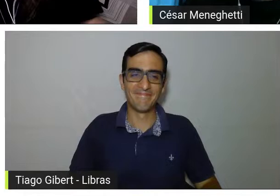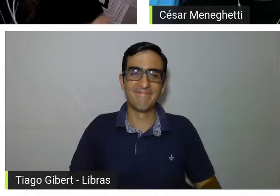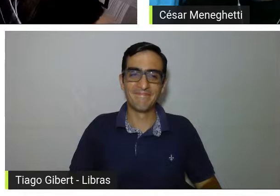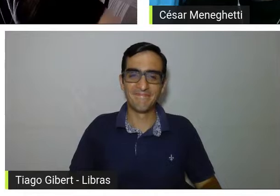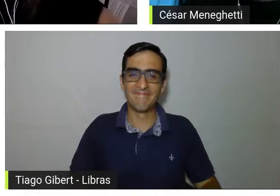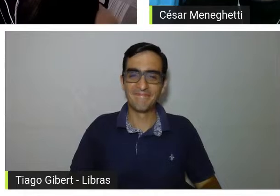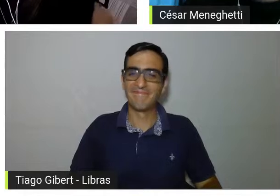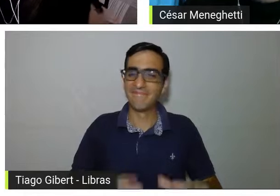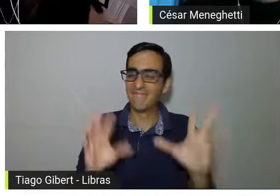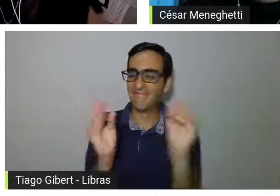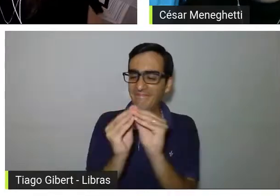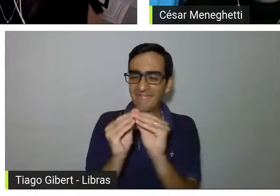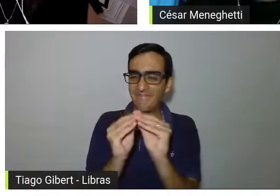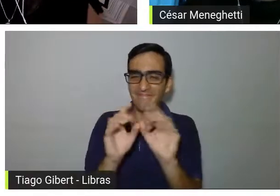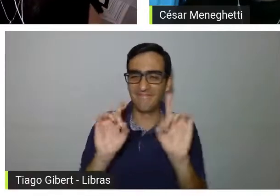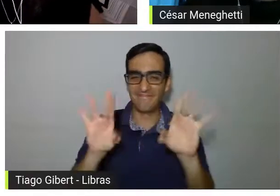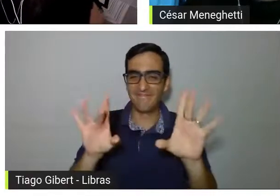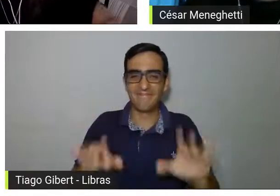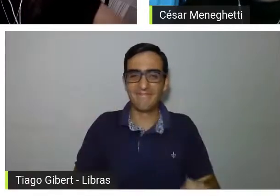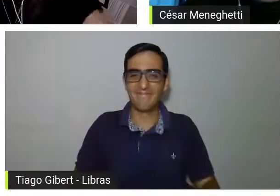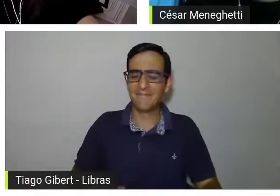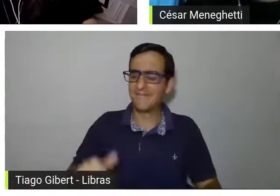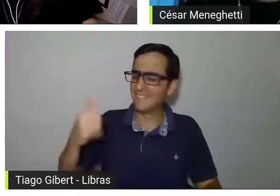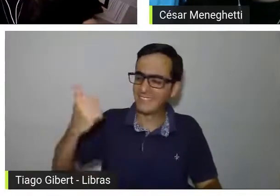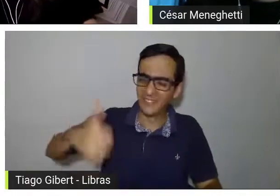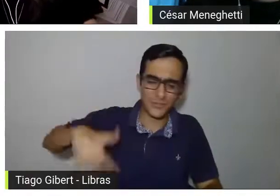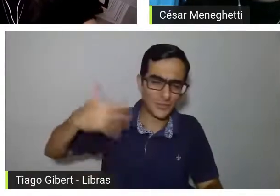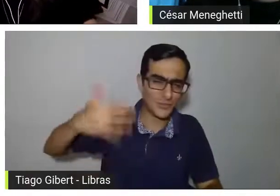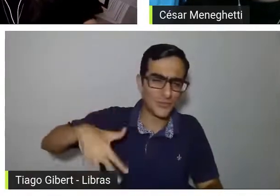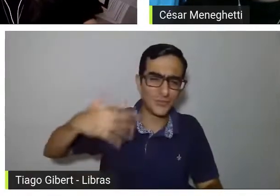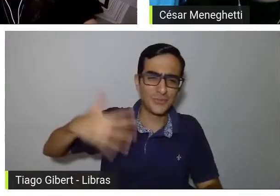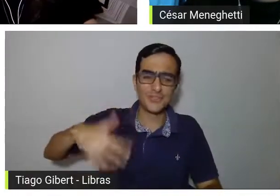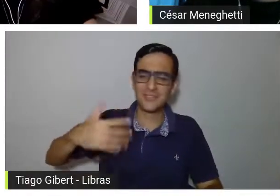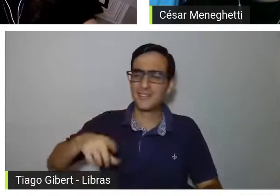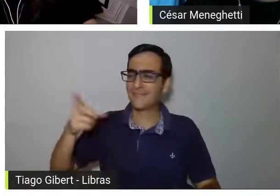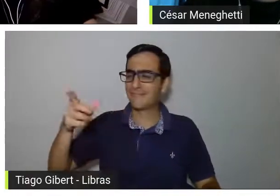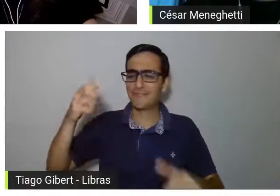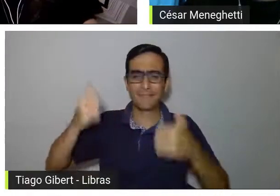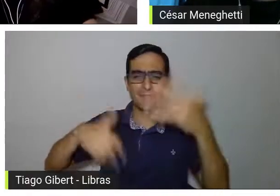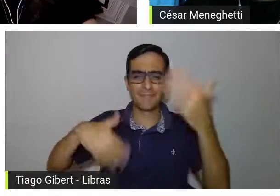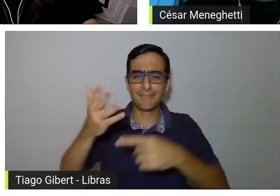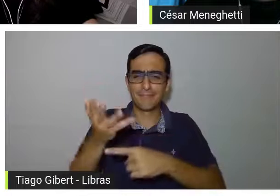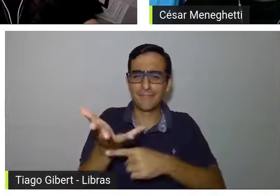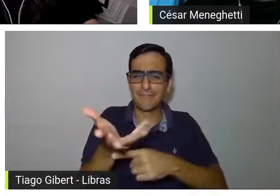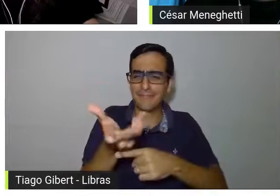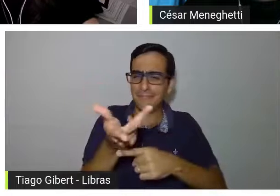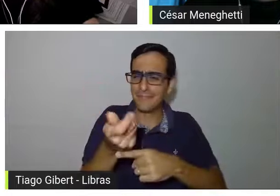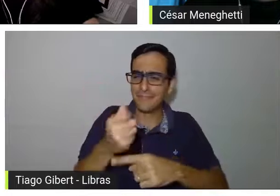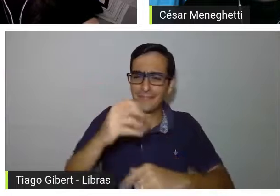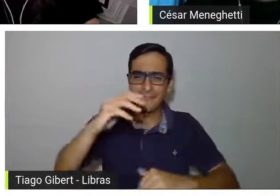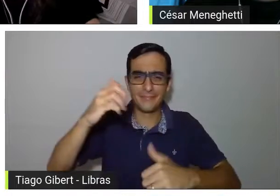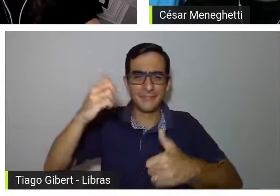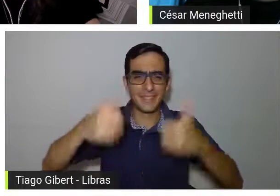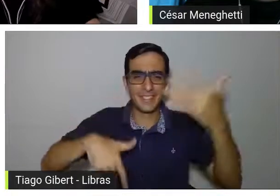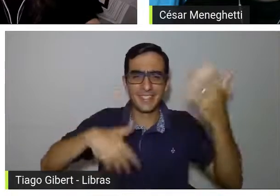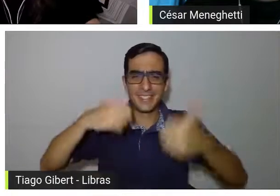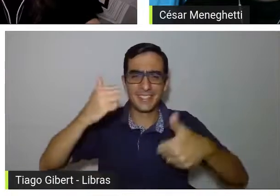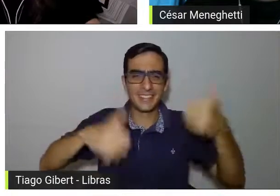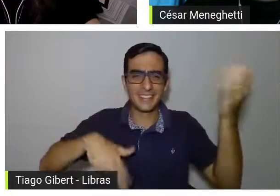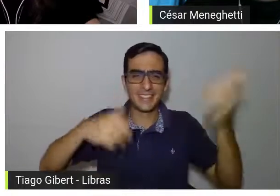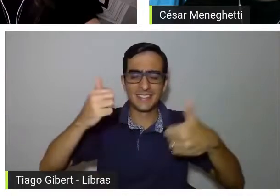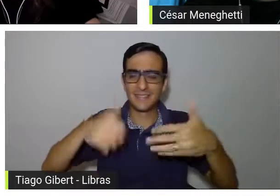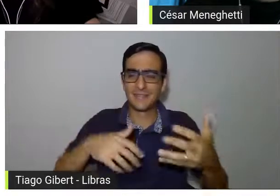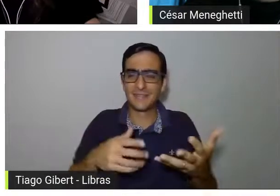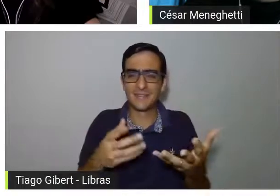isso. Incrível, não, esse trabalho é incrível. Você poderia ficar, tem muita coisa que poderia